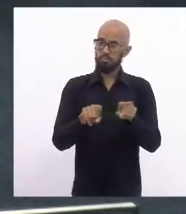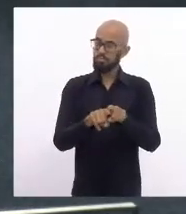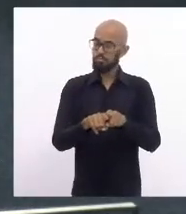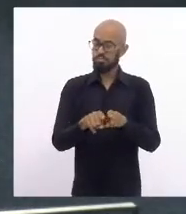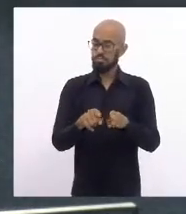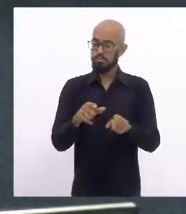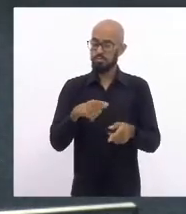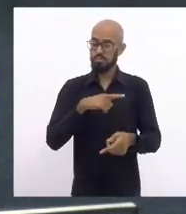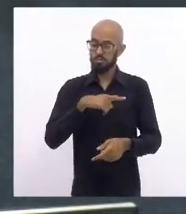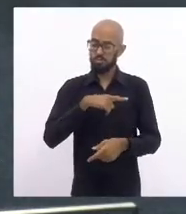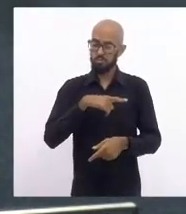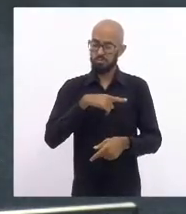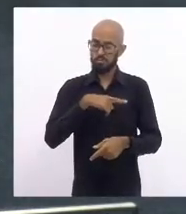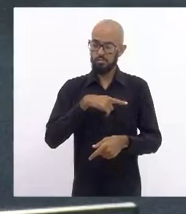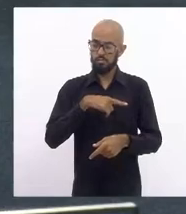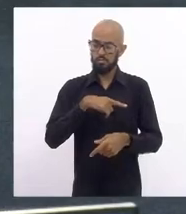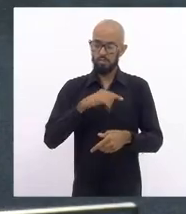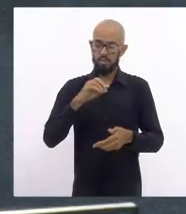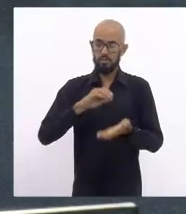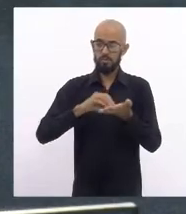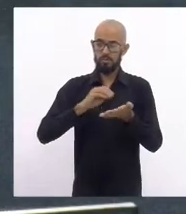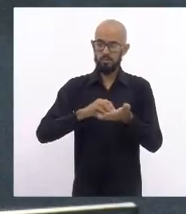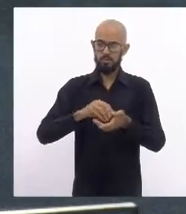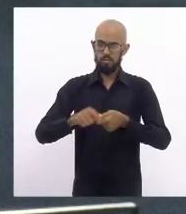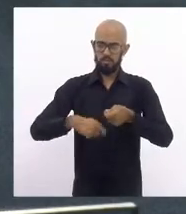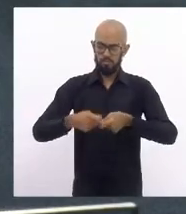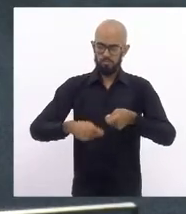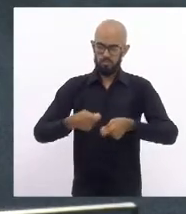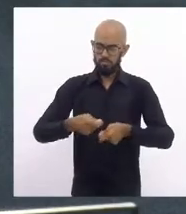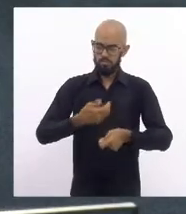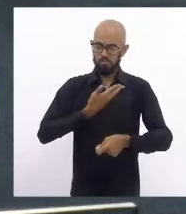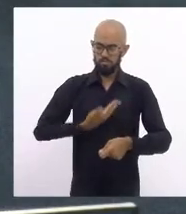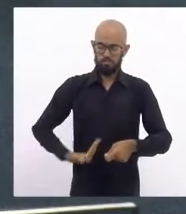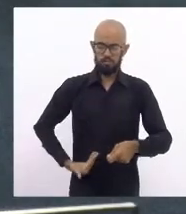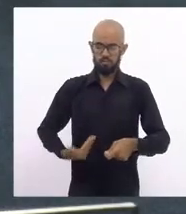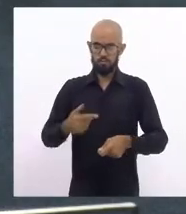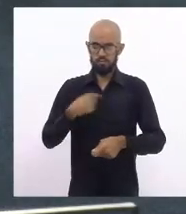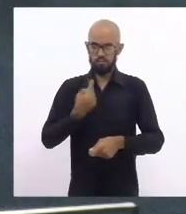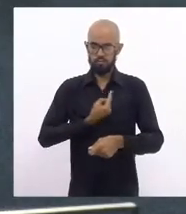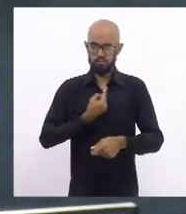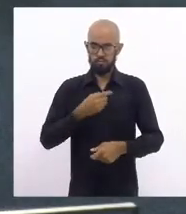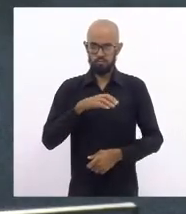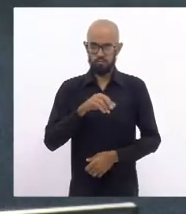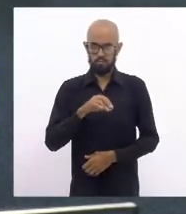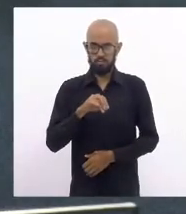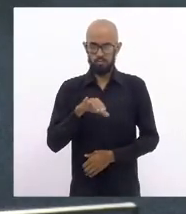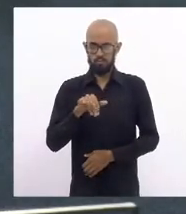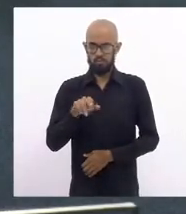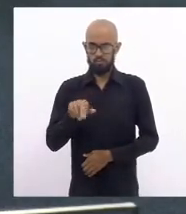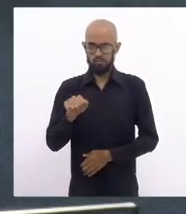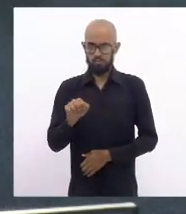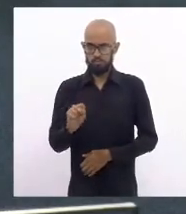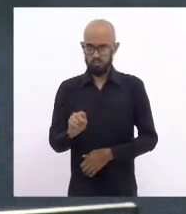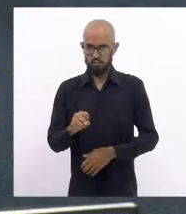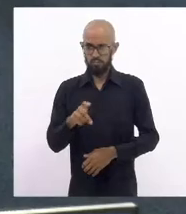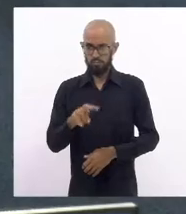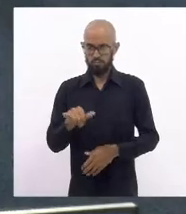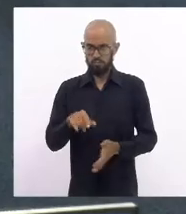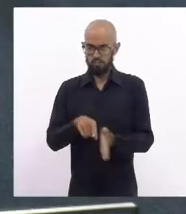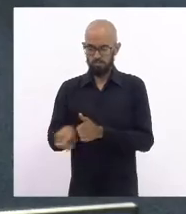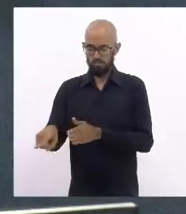óbvio, nós que somos cariocas vamos questionar, né? Desde o problema no